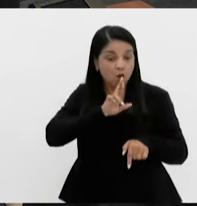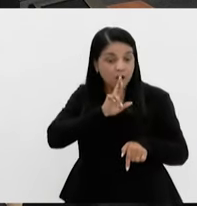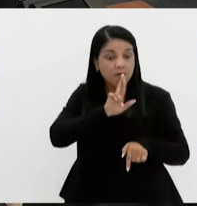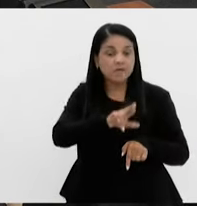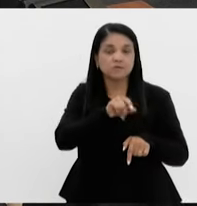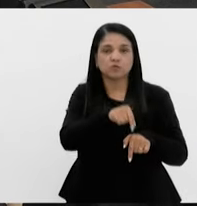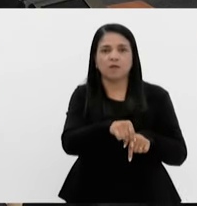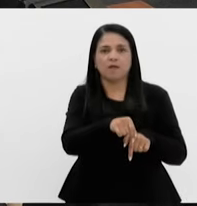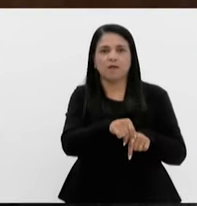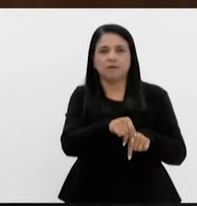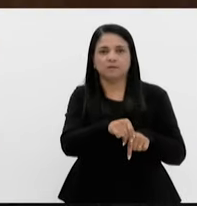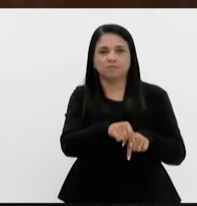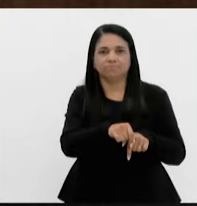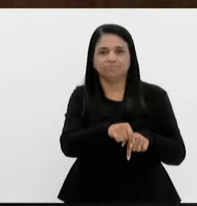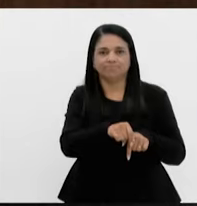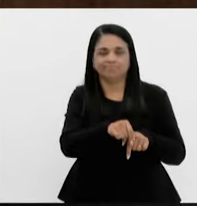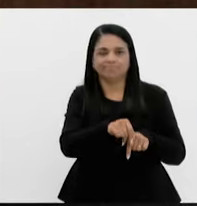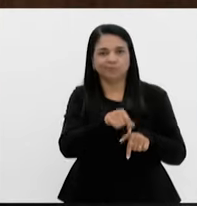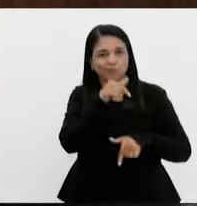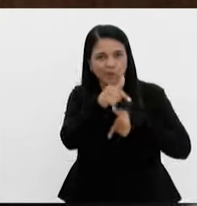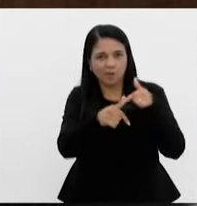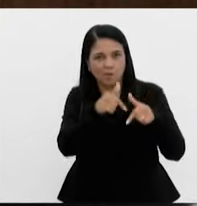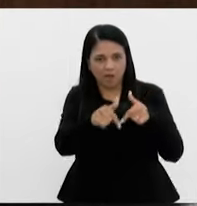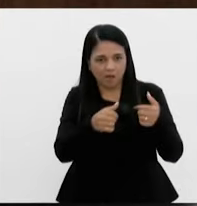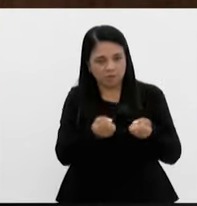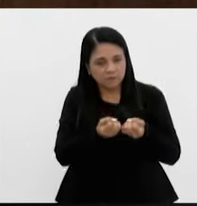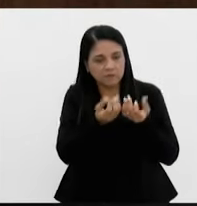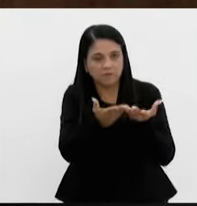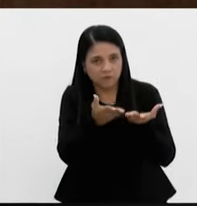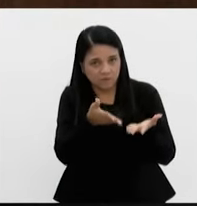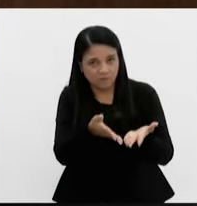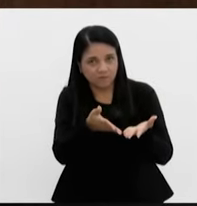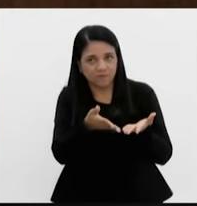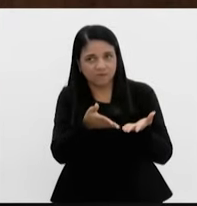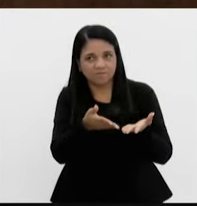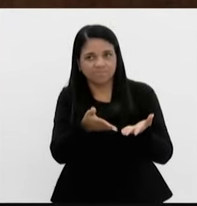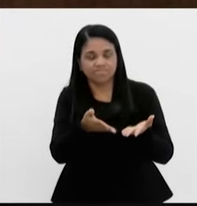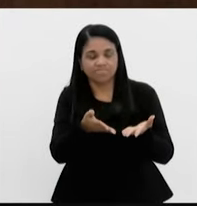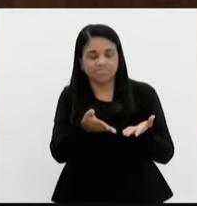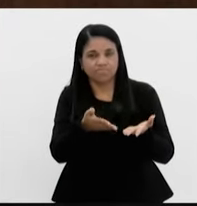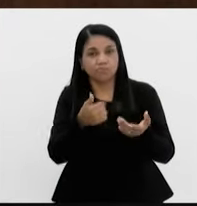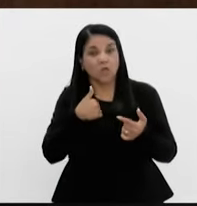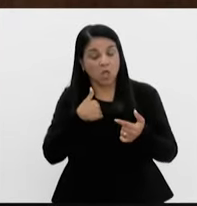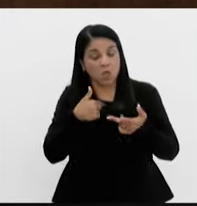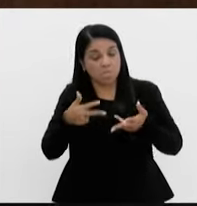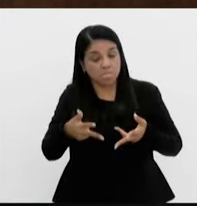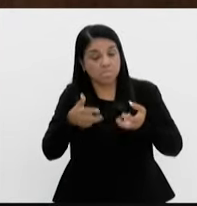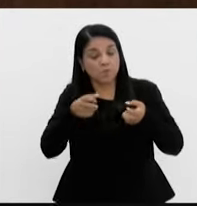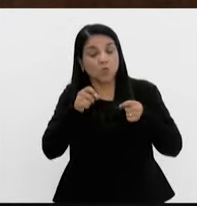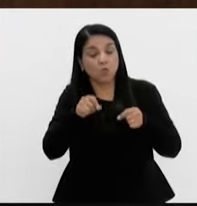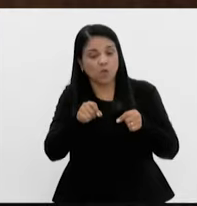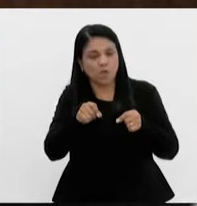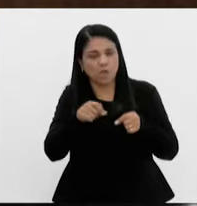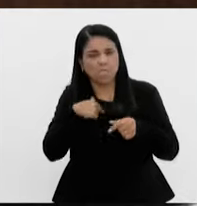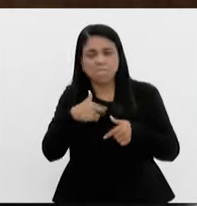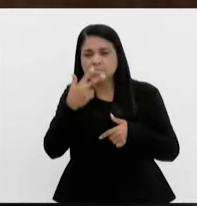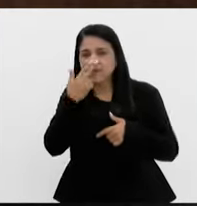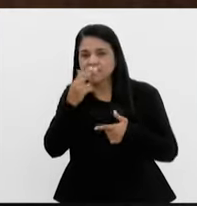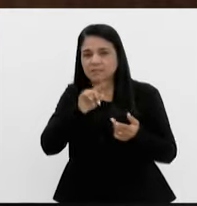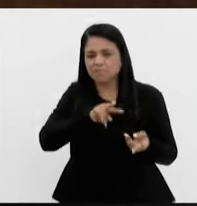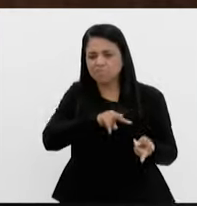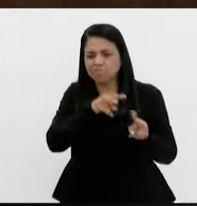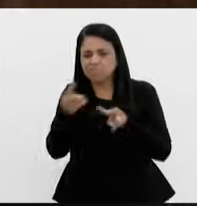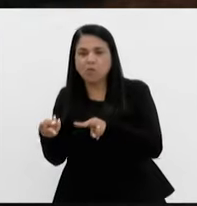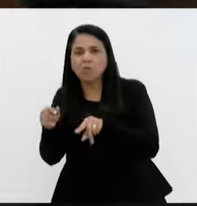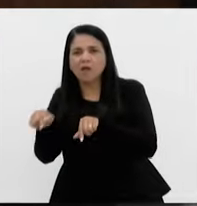serviço eh eu acho que isso não deve ser instrumentalizado pelo visto houve uma instrumentalização mas não